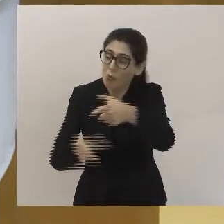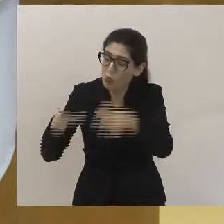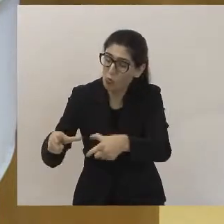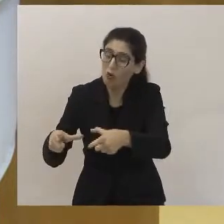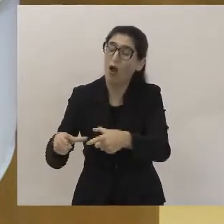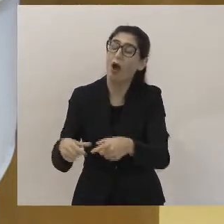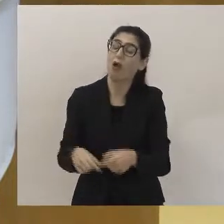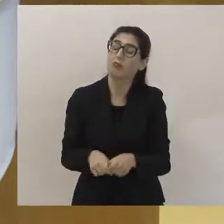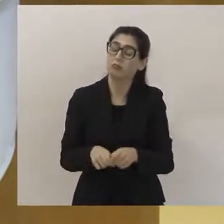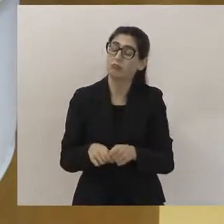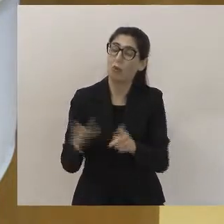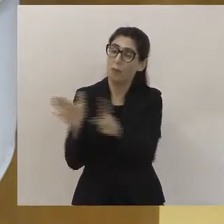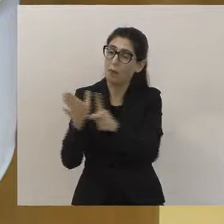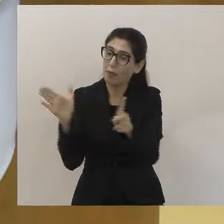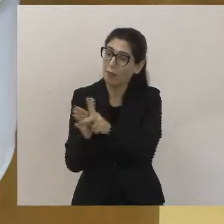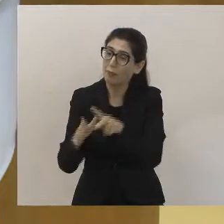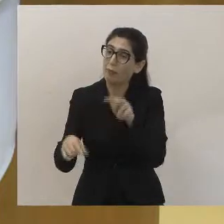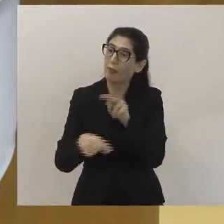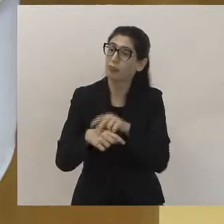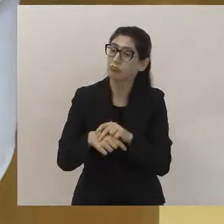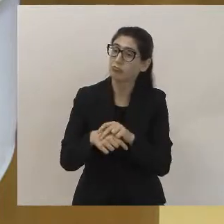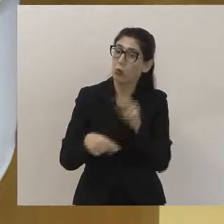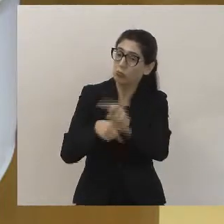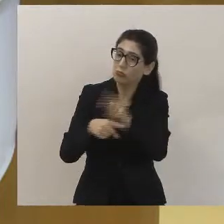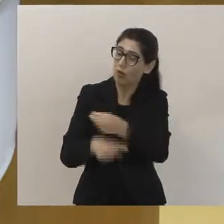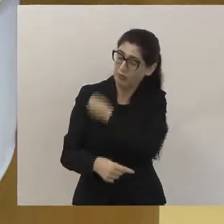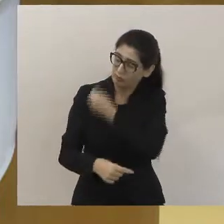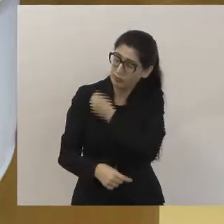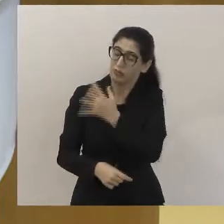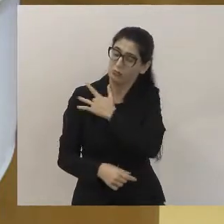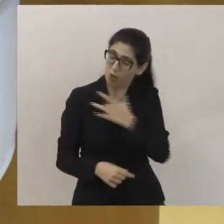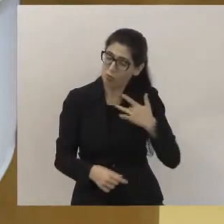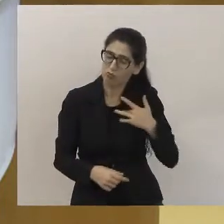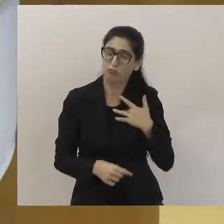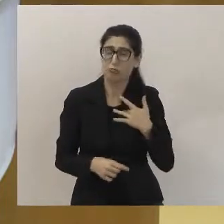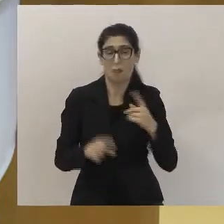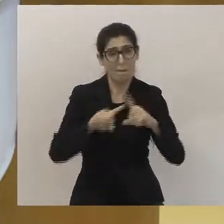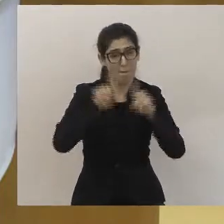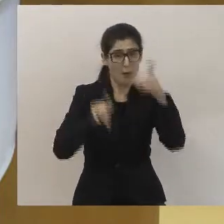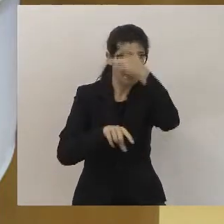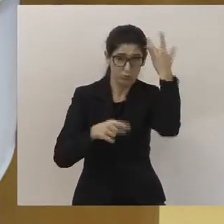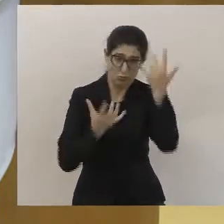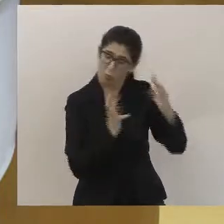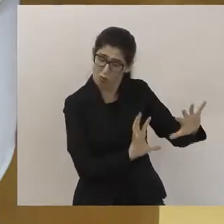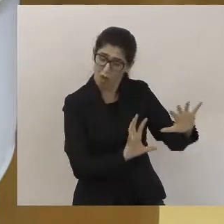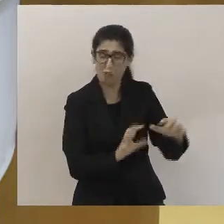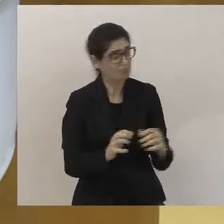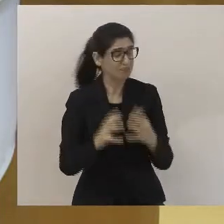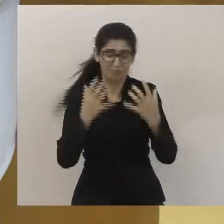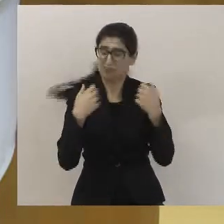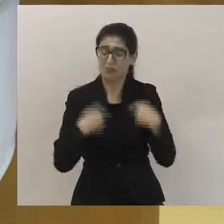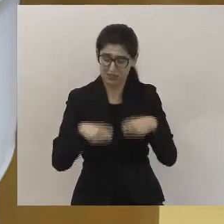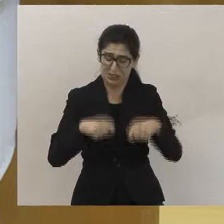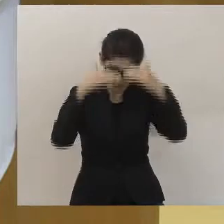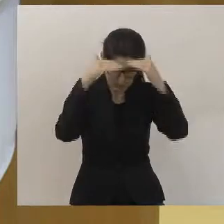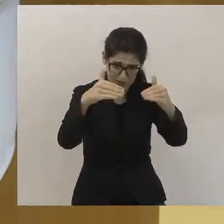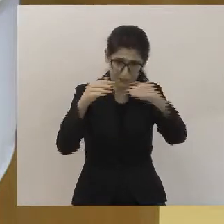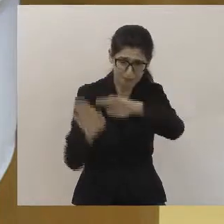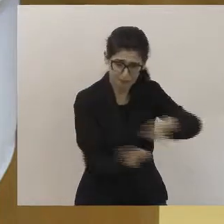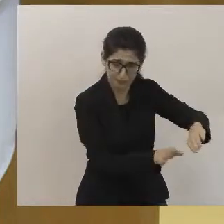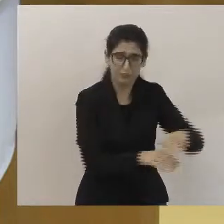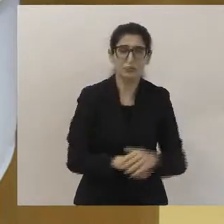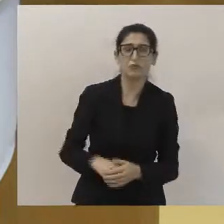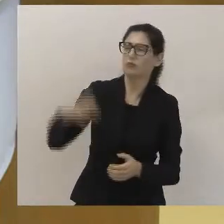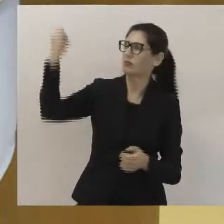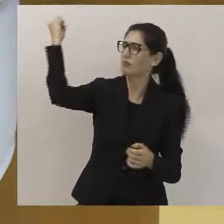semáforos e sistemático temporizadores que foi instalado é um cenário é um tipo de semáforo todo mundo sabe é bem bacana sempre